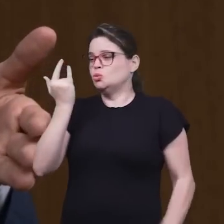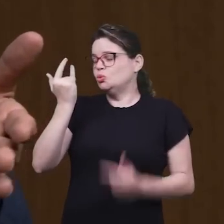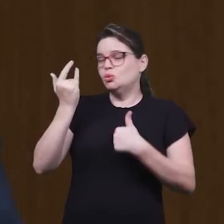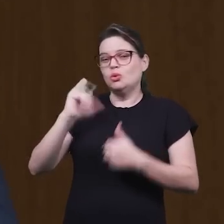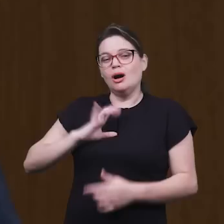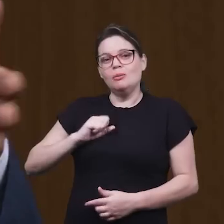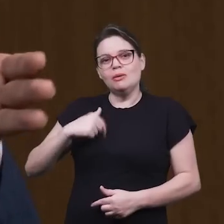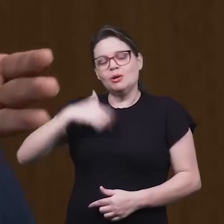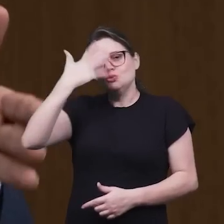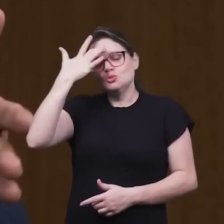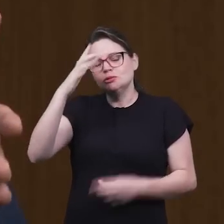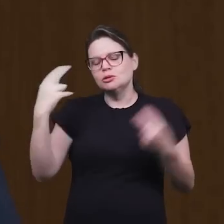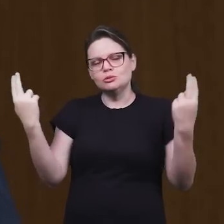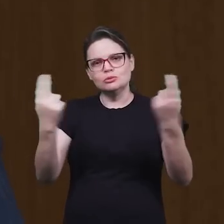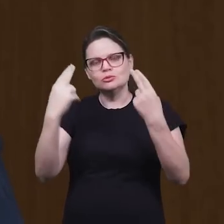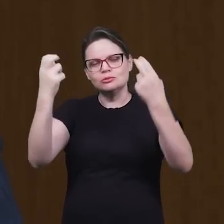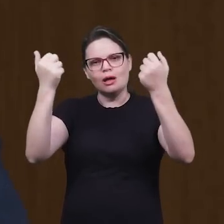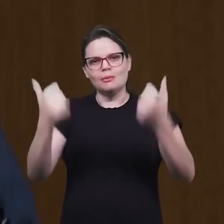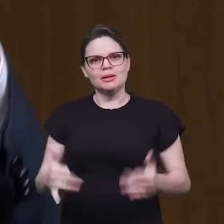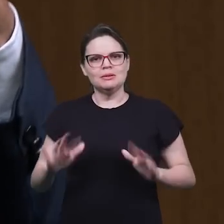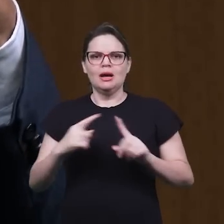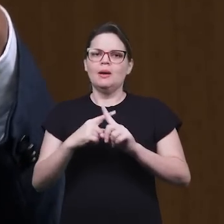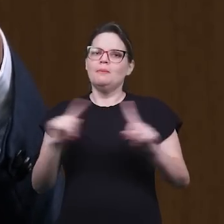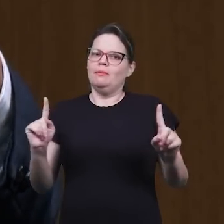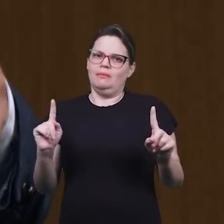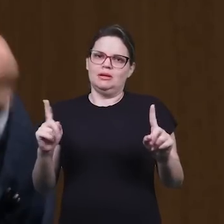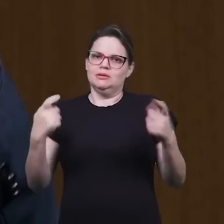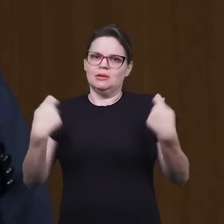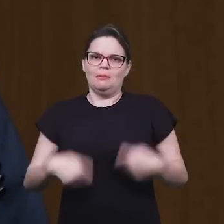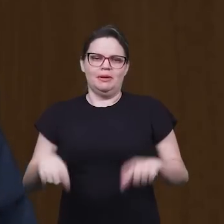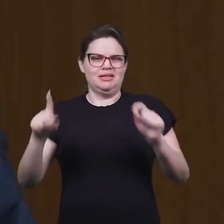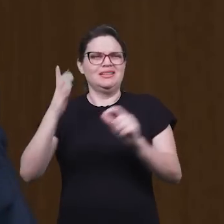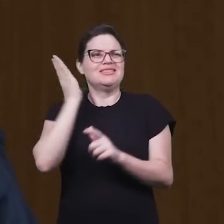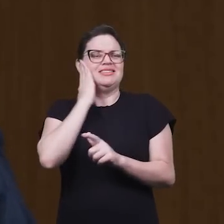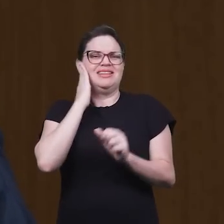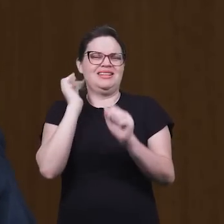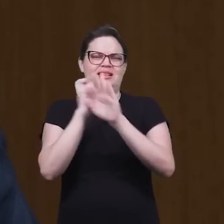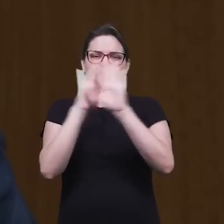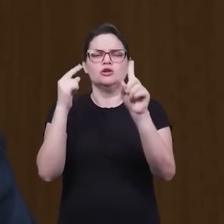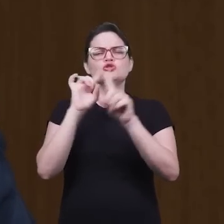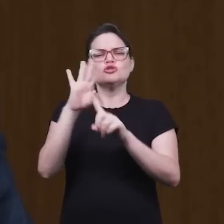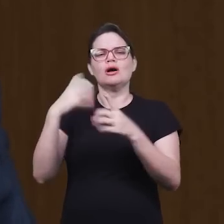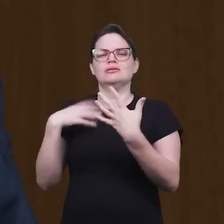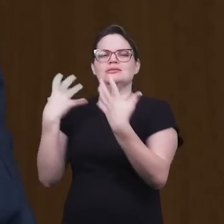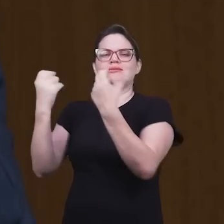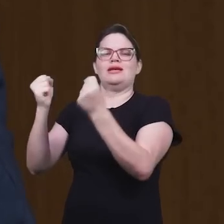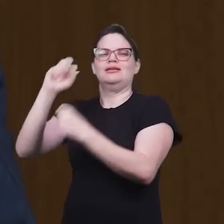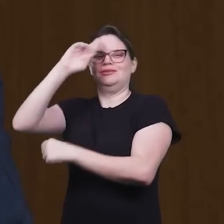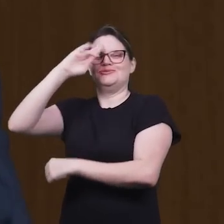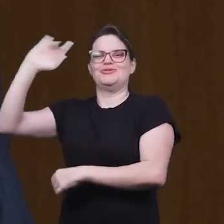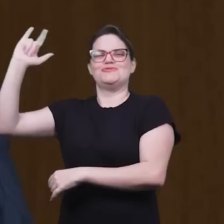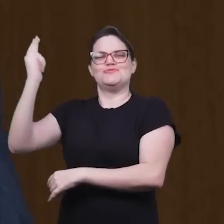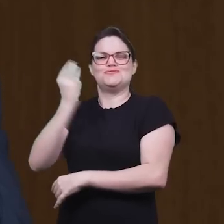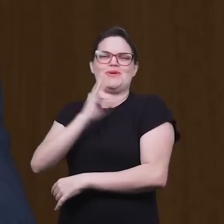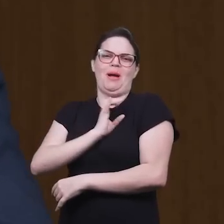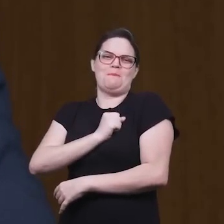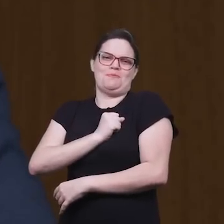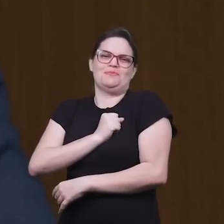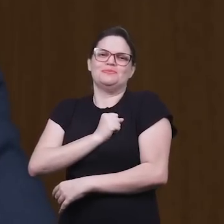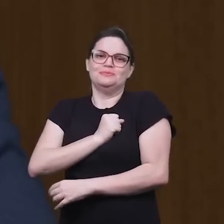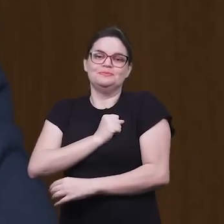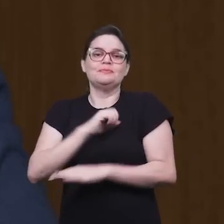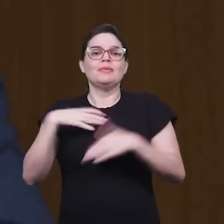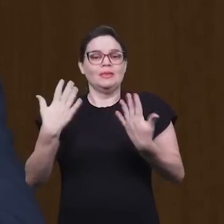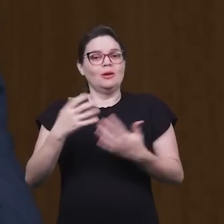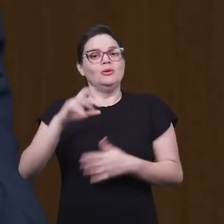assim. É inexplicável, mas nós não precisamos entender, nós precisamos aceitar esse amor. E recebemos então a